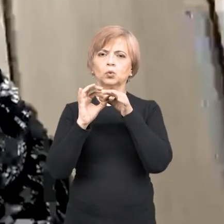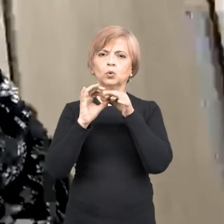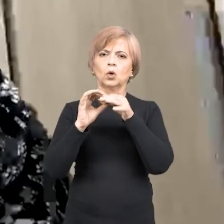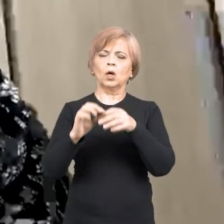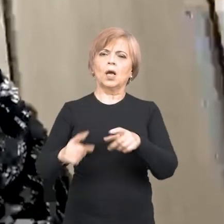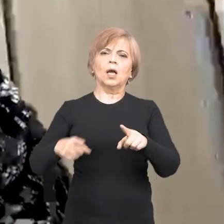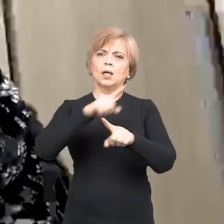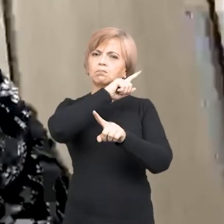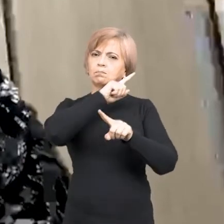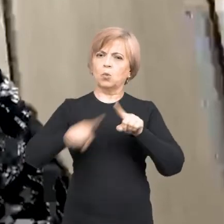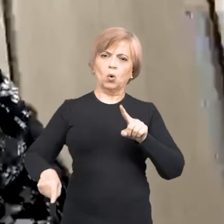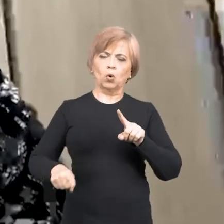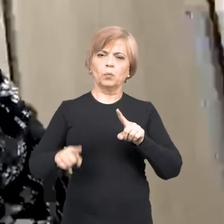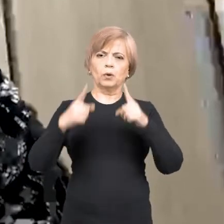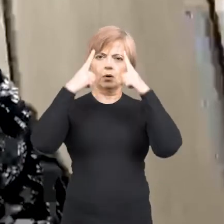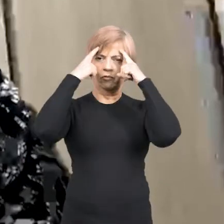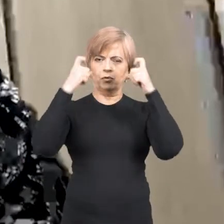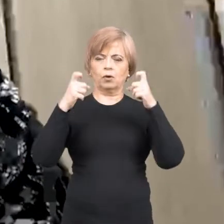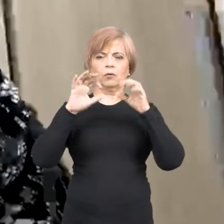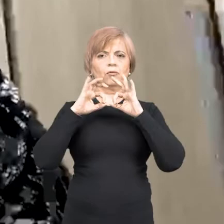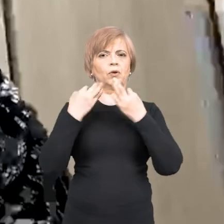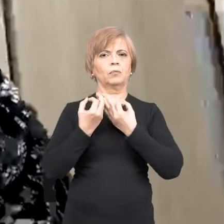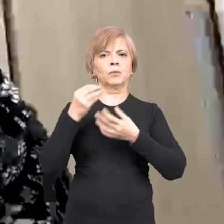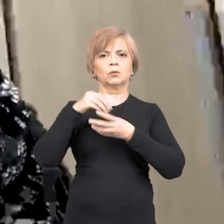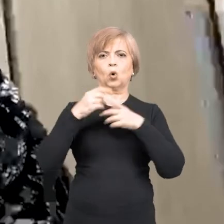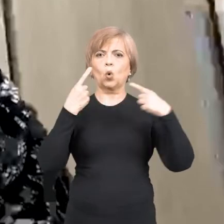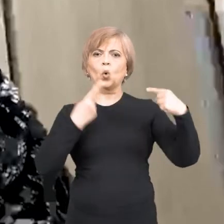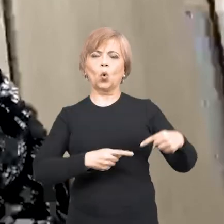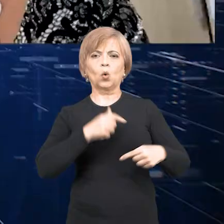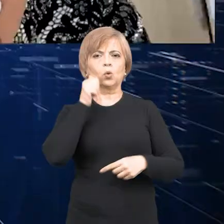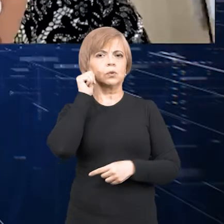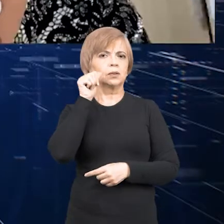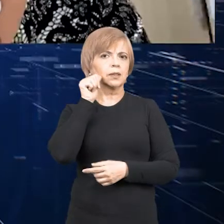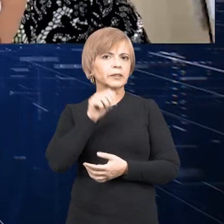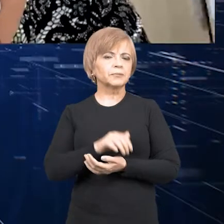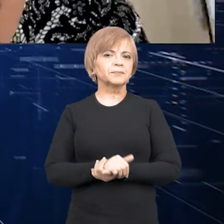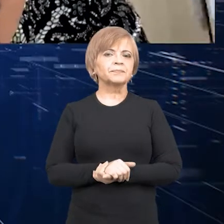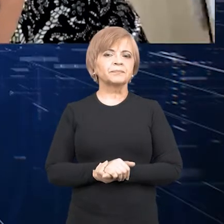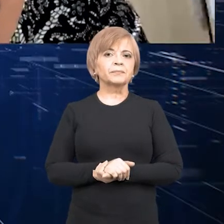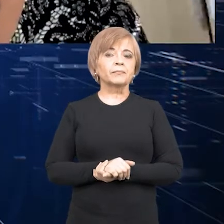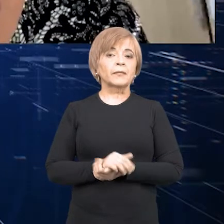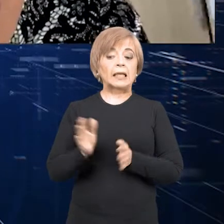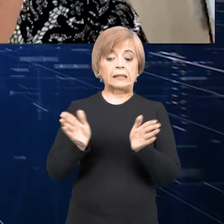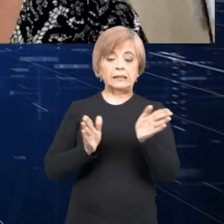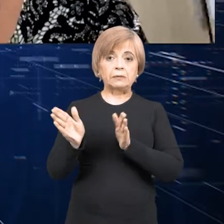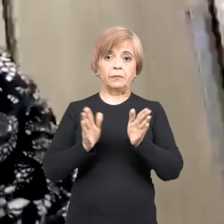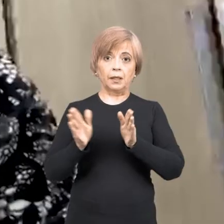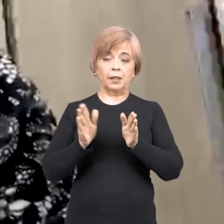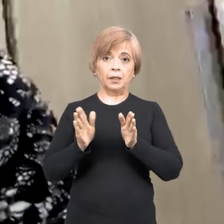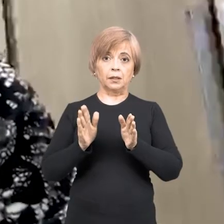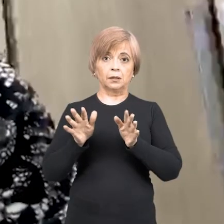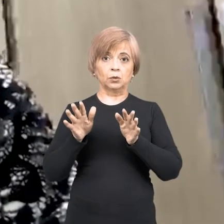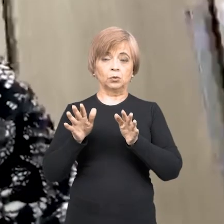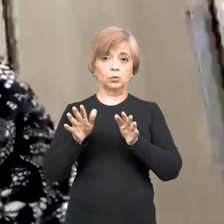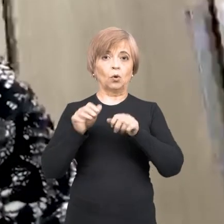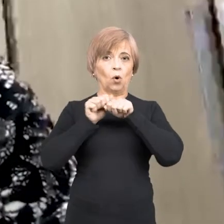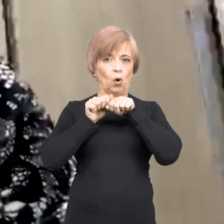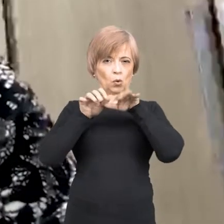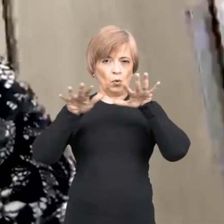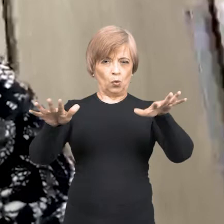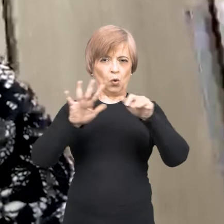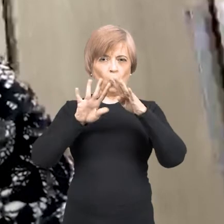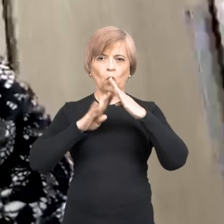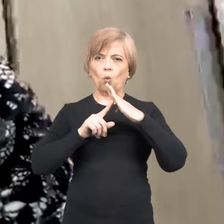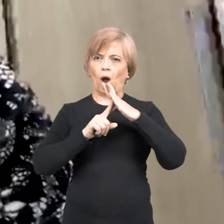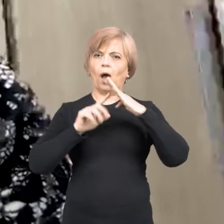não, especialmente à violência doméstica e familiar contra a mulher. Esse período da quarentena realmente ele nos trouxe